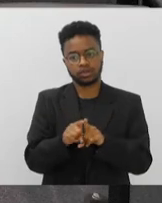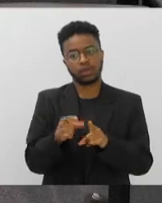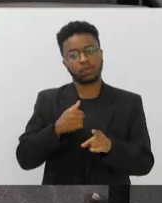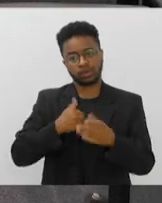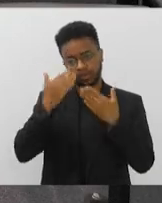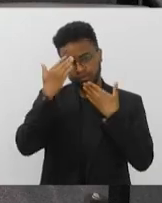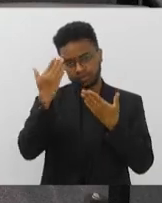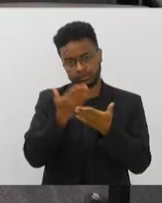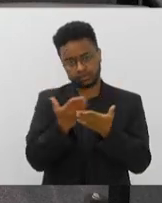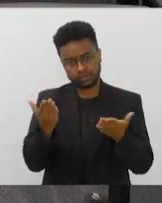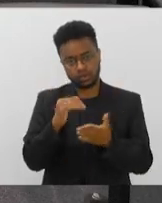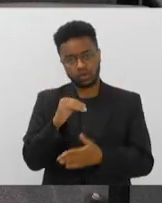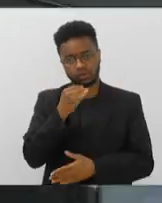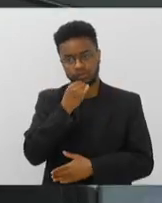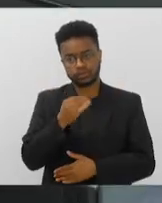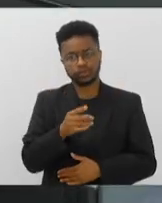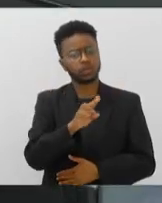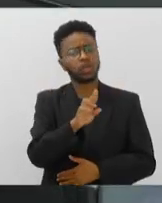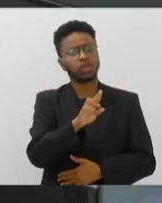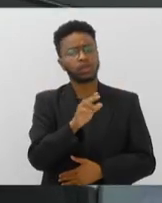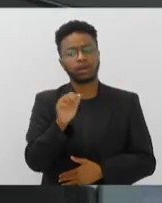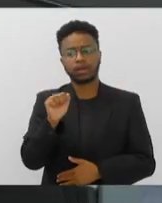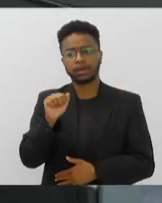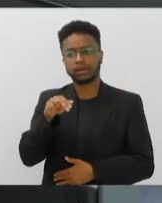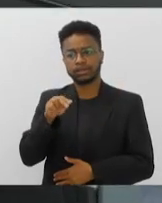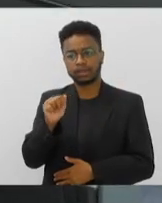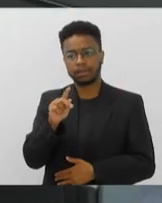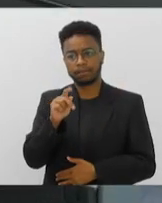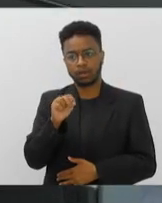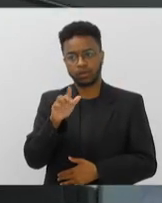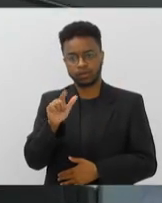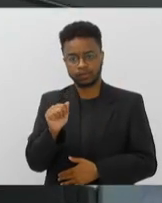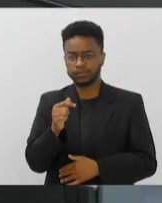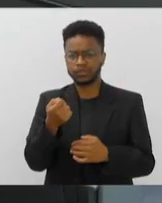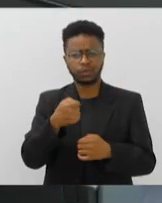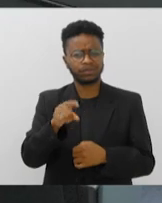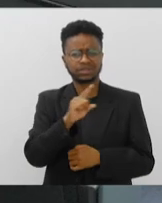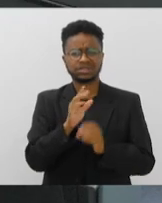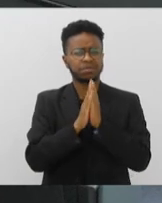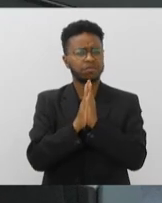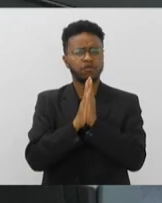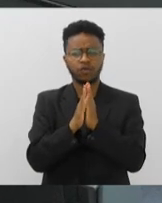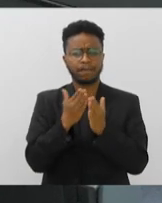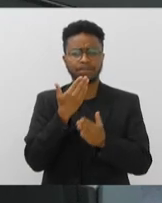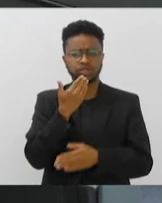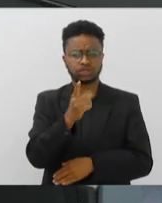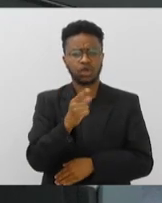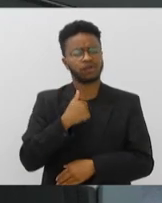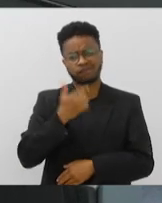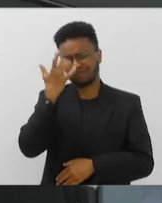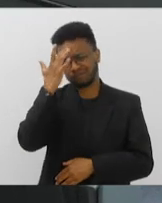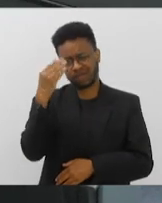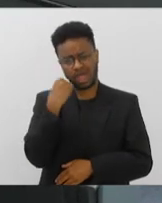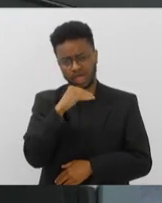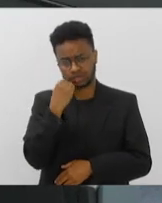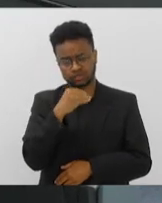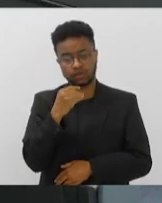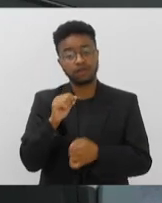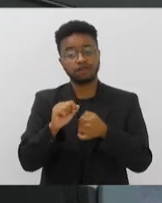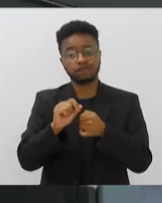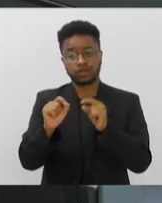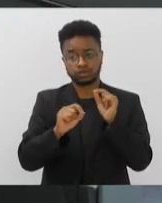agradeço muito a oportunidade ol só Qual seu nome perdão Ana Paula Ana Paula nem precisa implorar não que eu sou facinho facinho faz